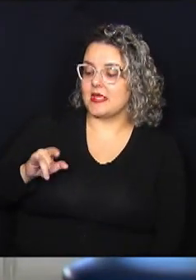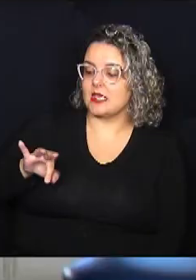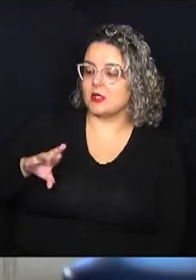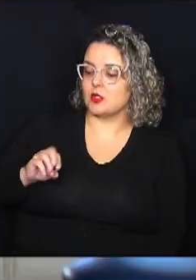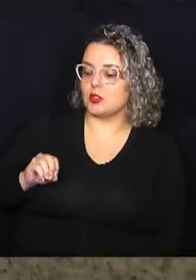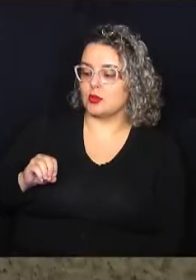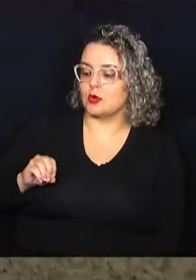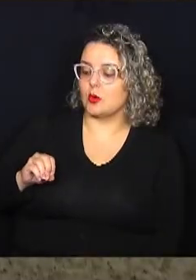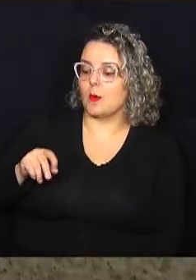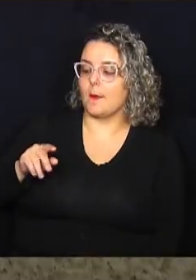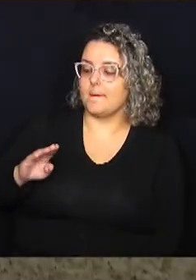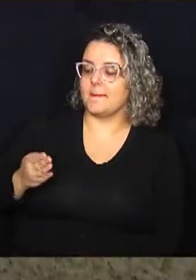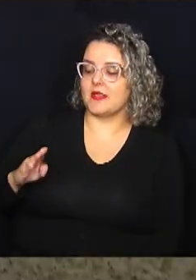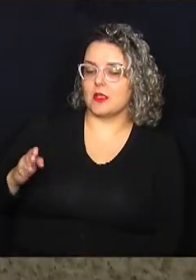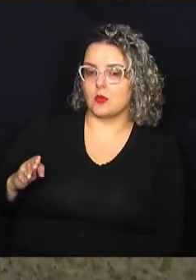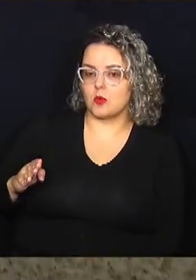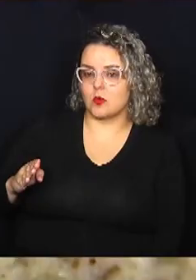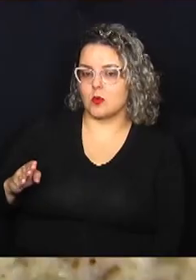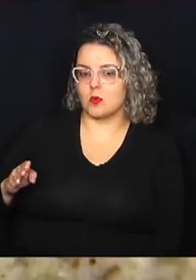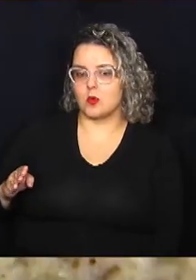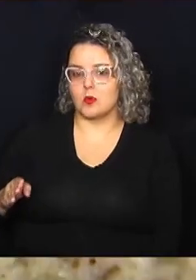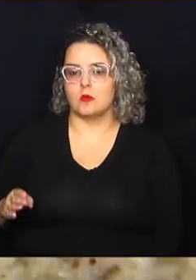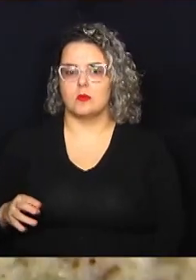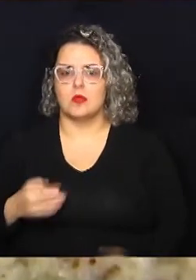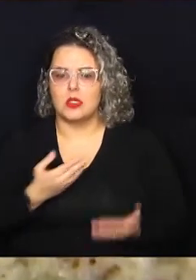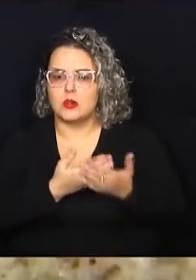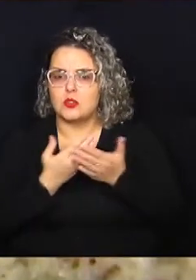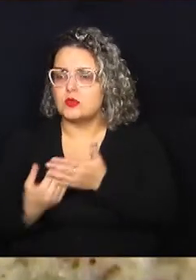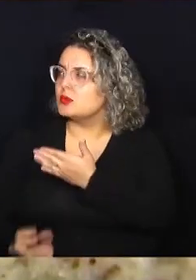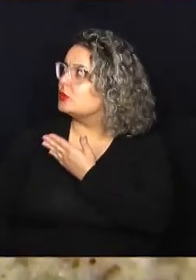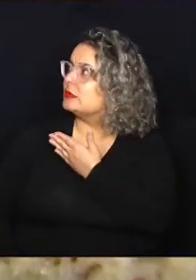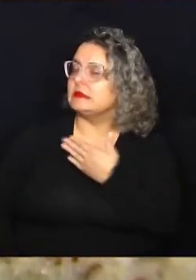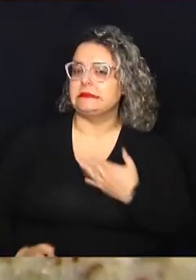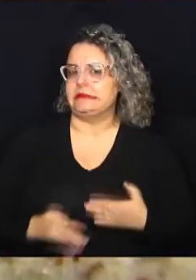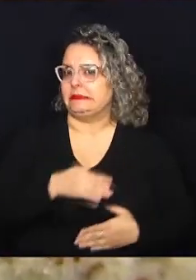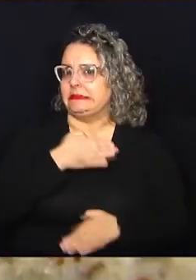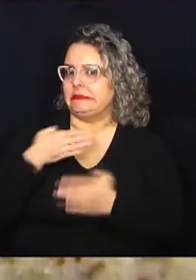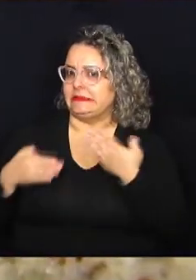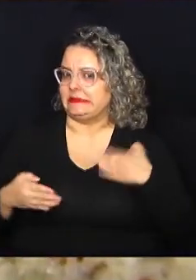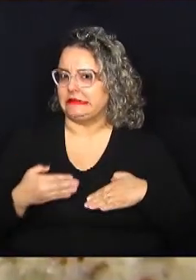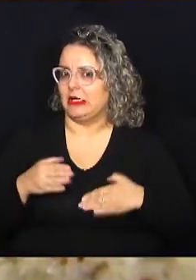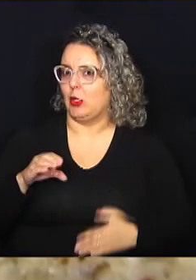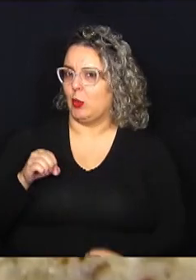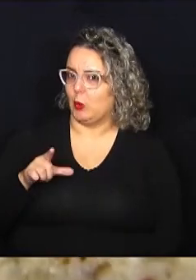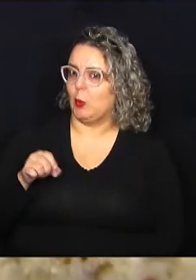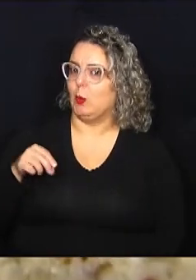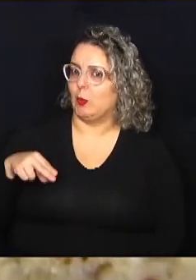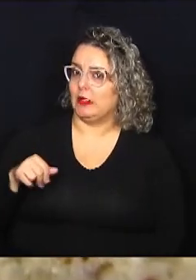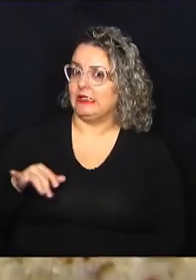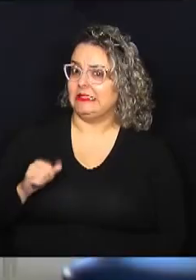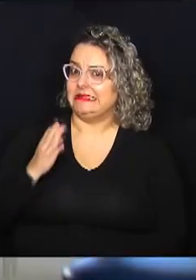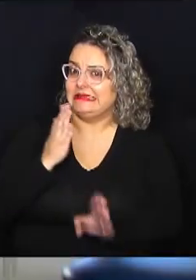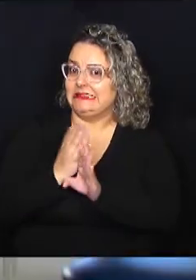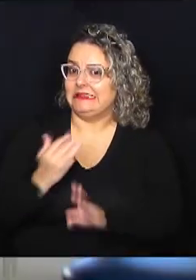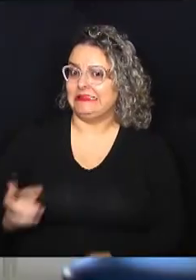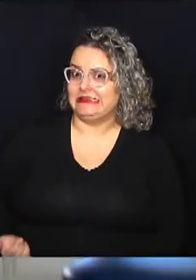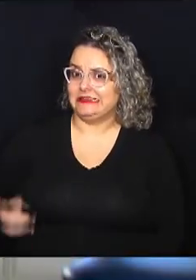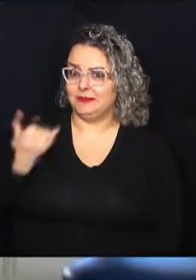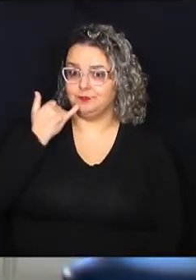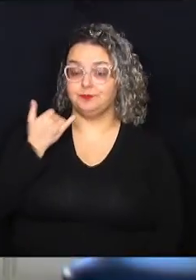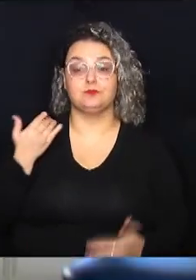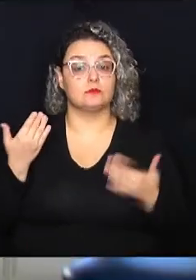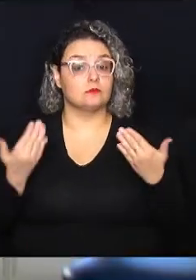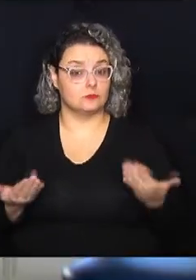Campinas Andreia Rodrigues realizou um estudo sobre as bactérias colônias encontradas em celulares então